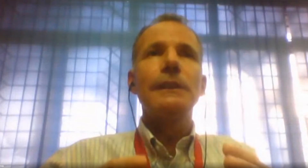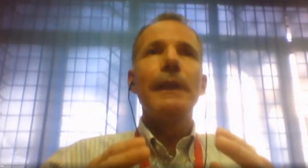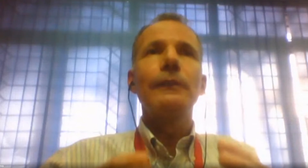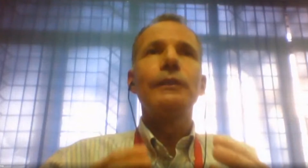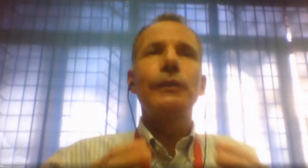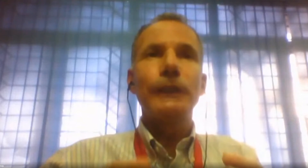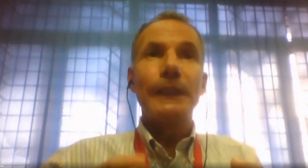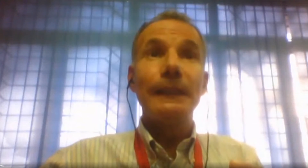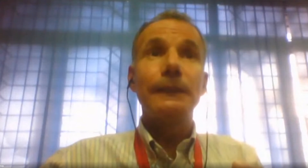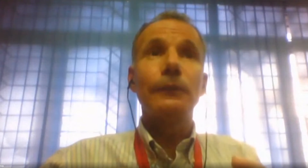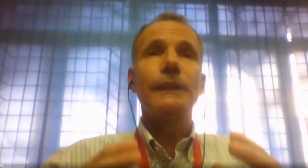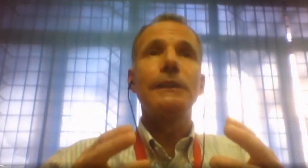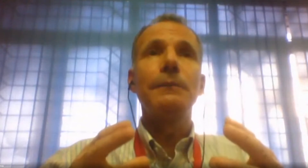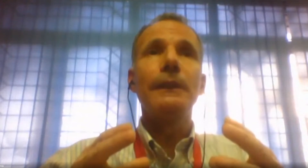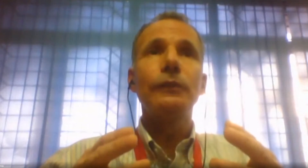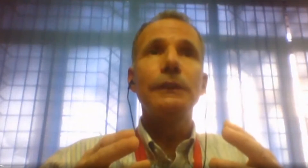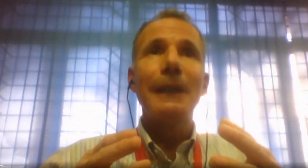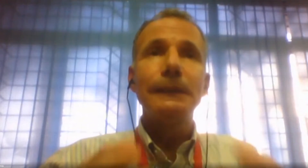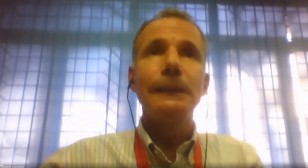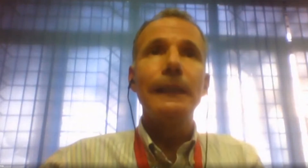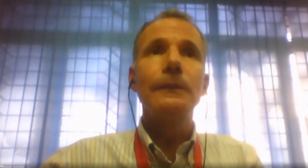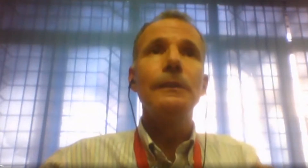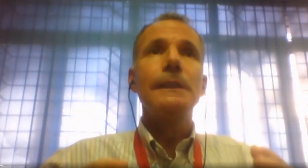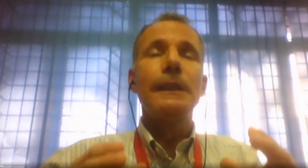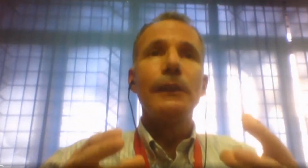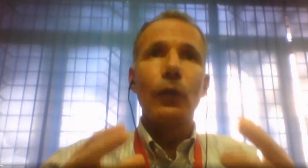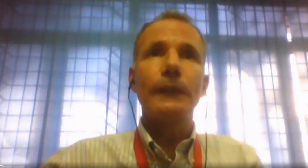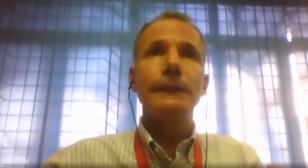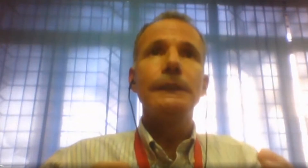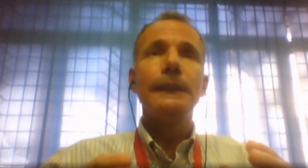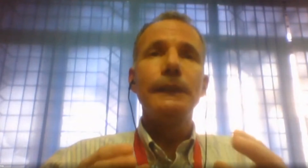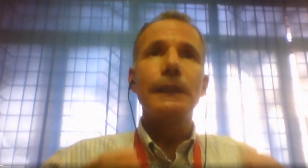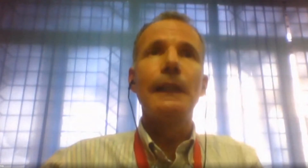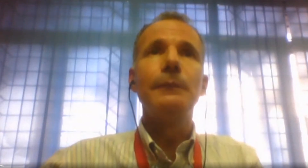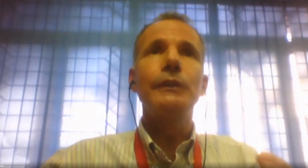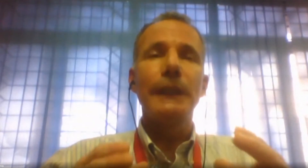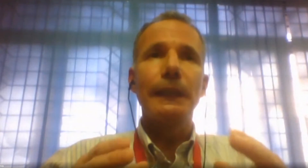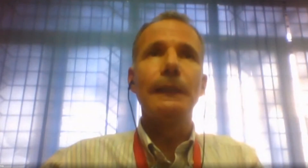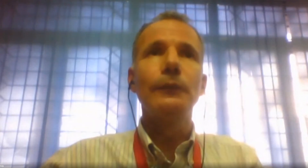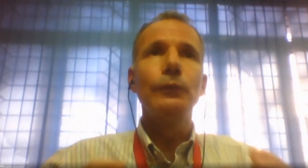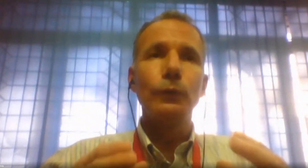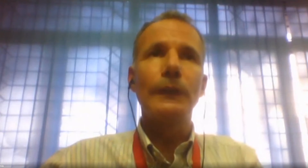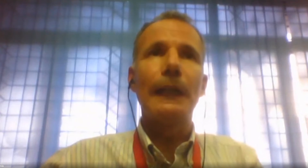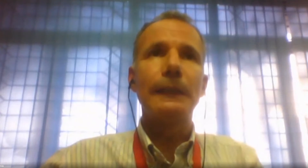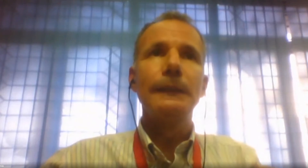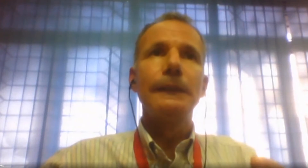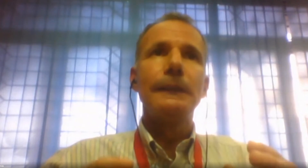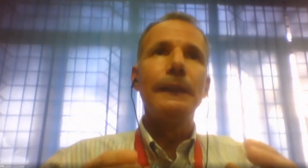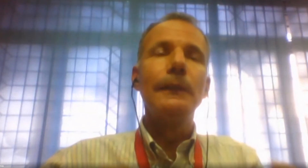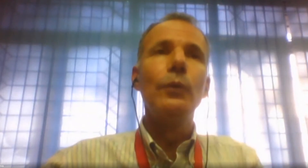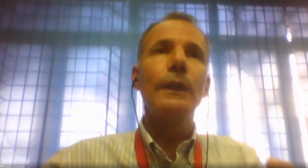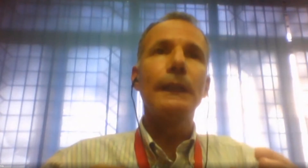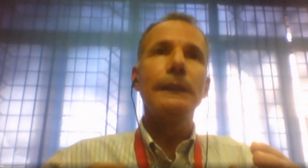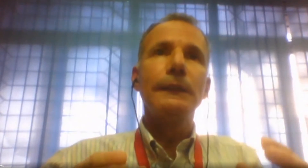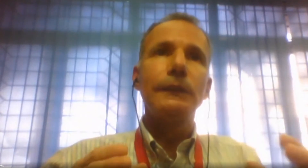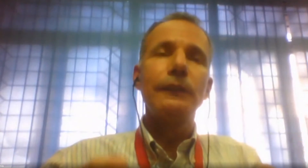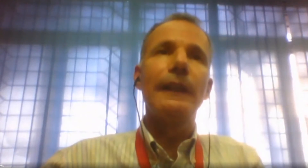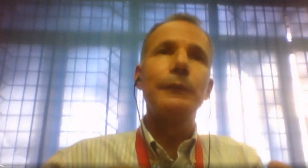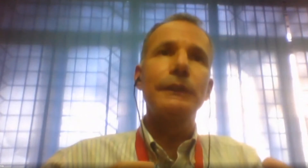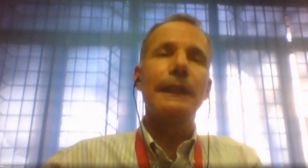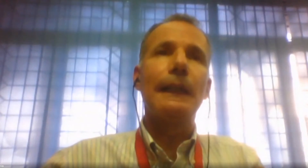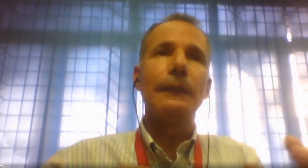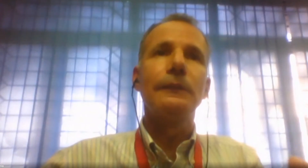do que um sentimento de jureense, é um sentimento de brasileiro que nós estamos chegando num lugar que